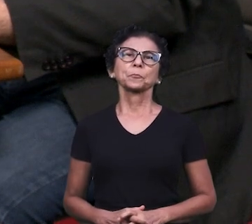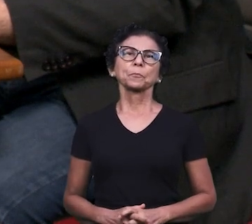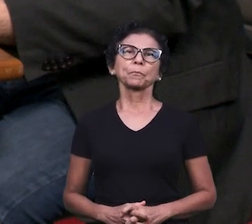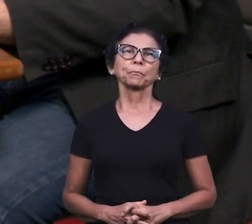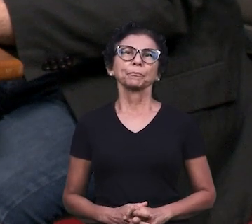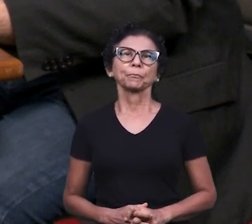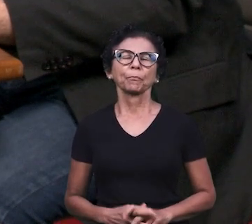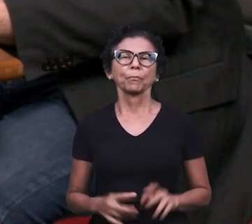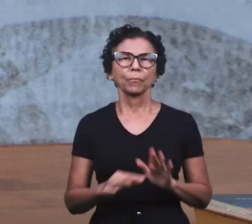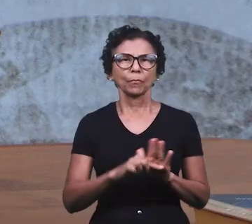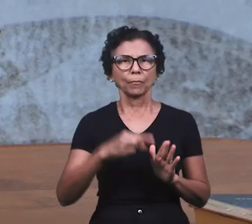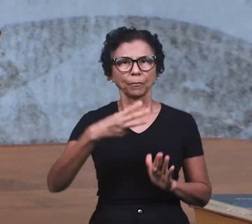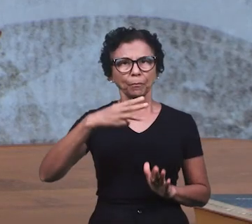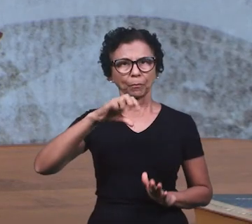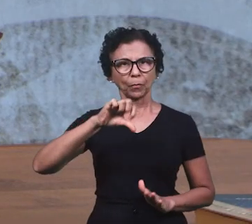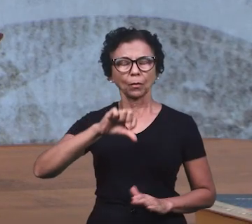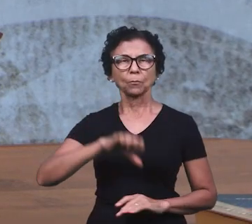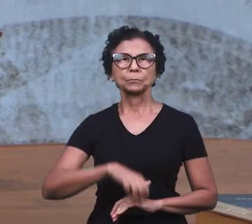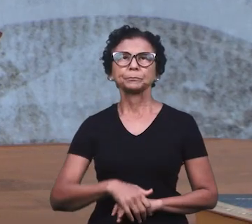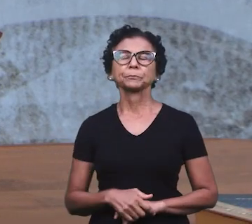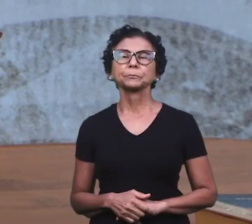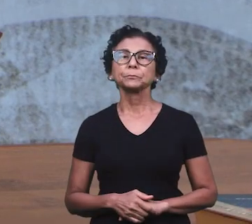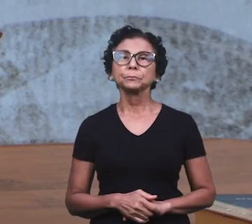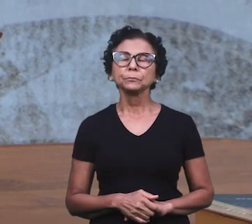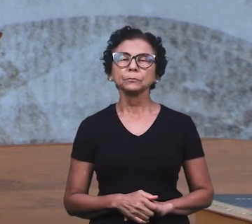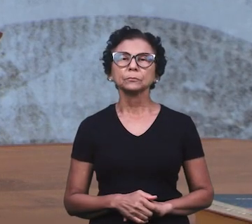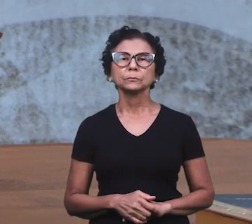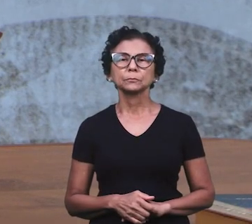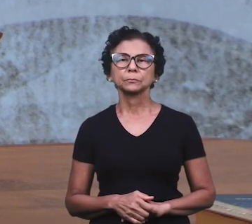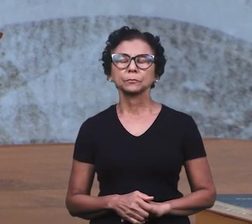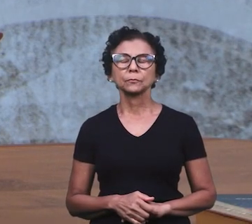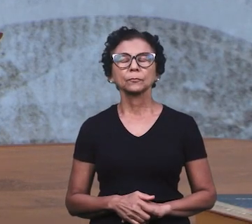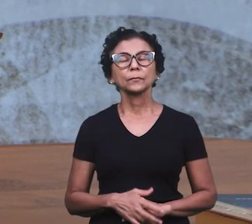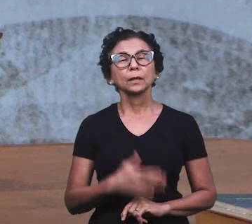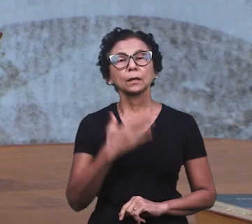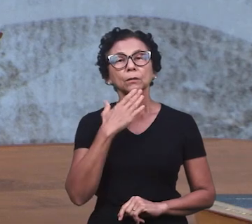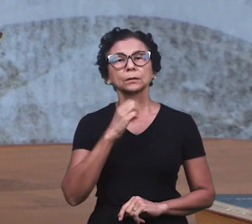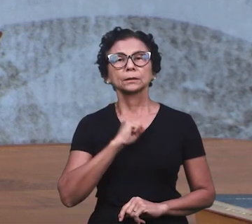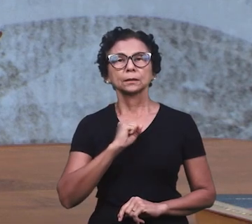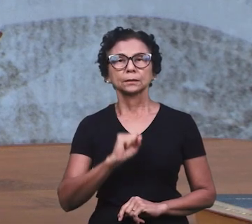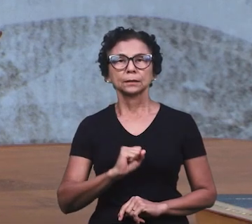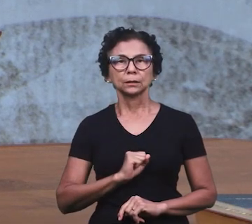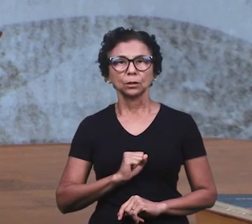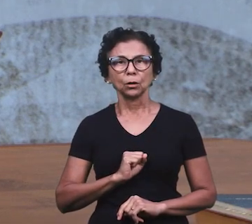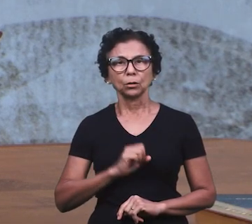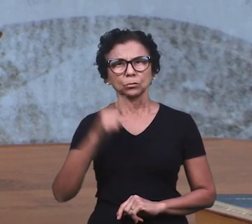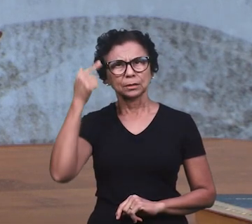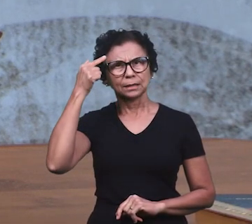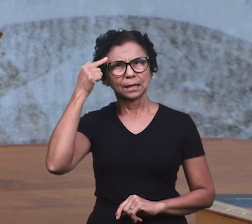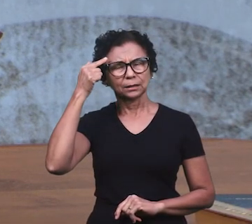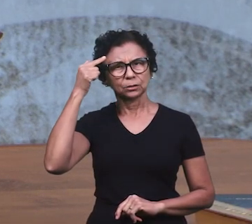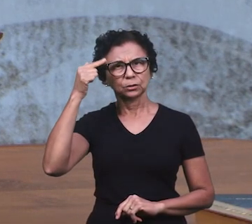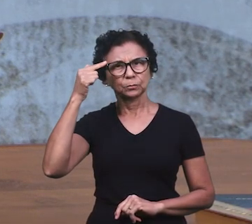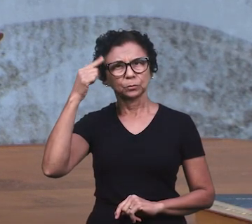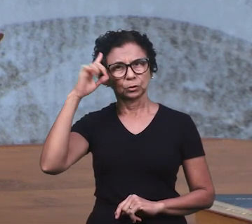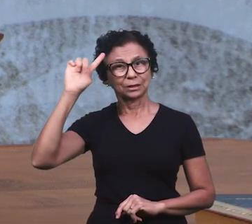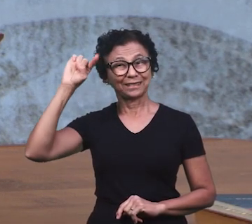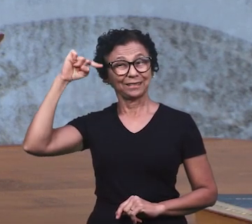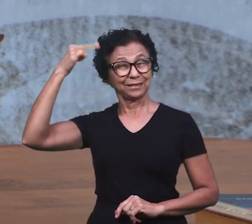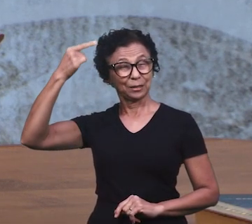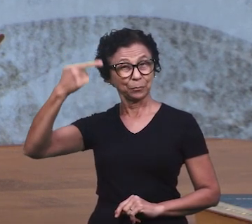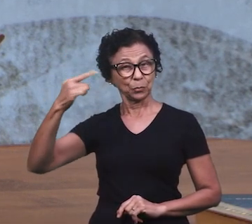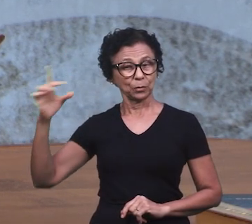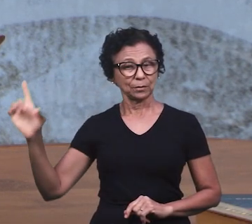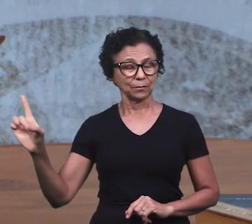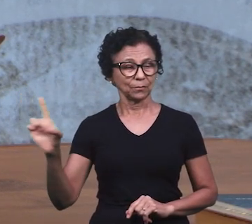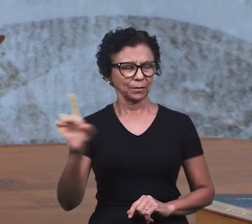Versículo 39. Depois tornará o sacerdote ao 7º dia e